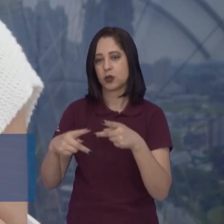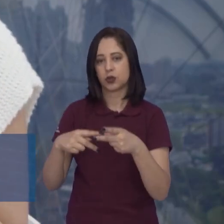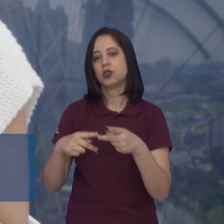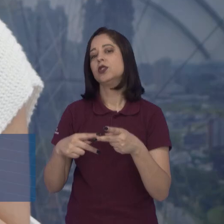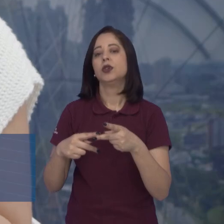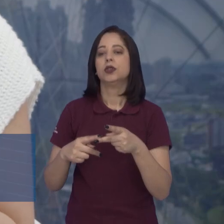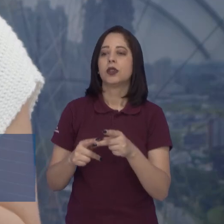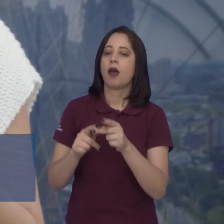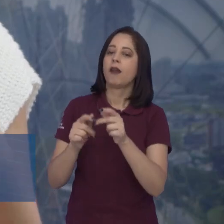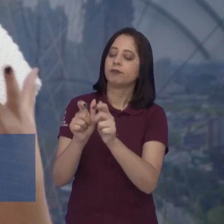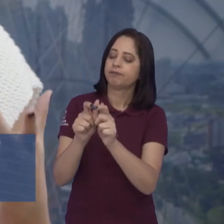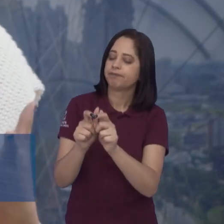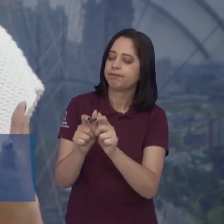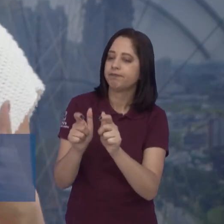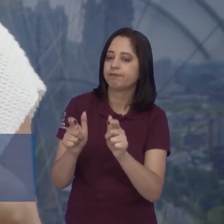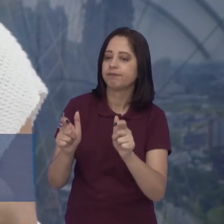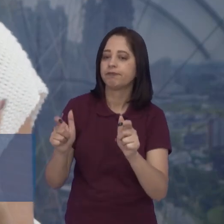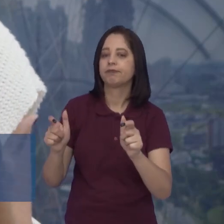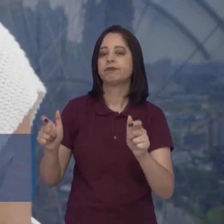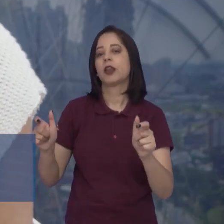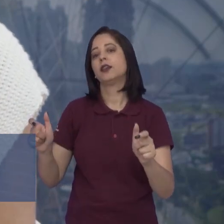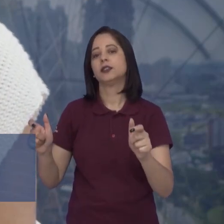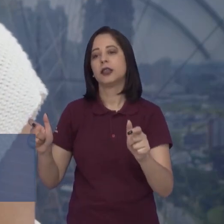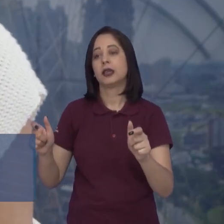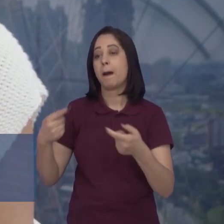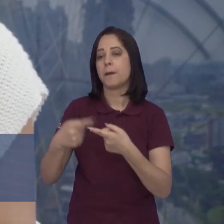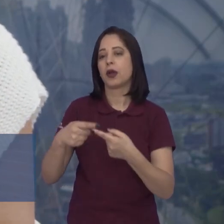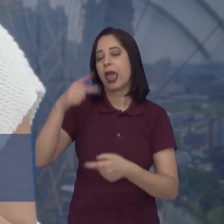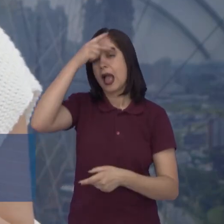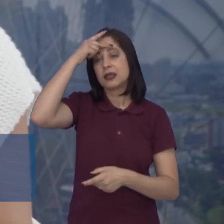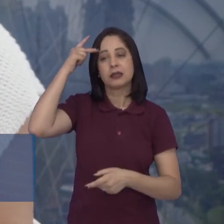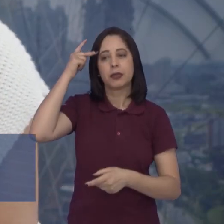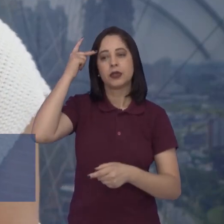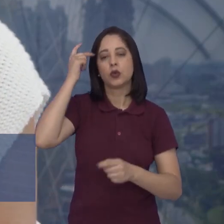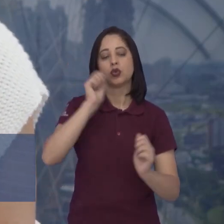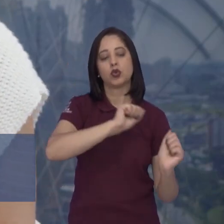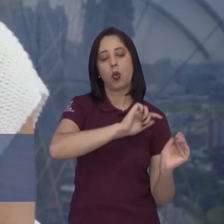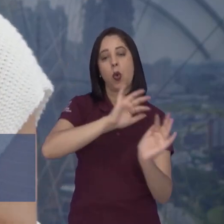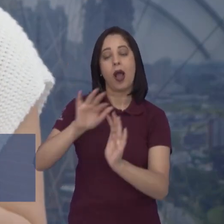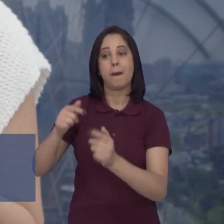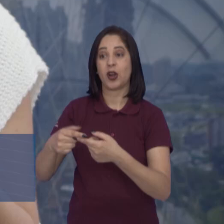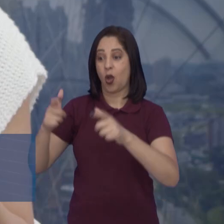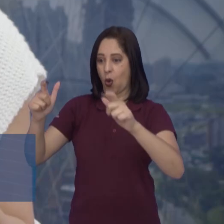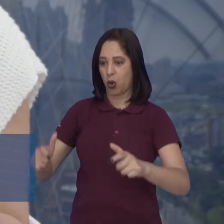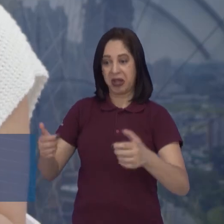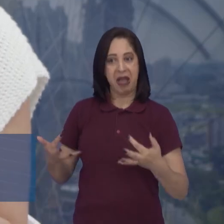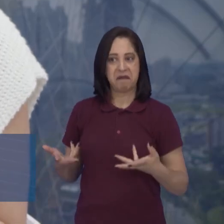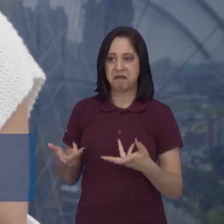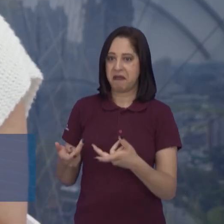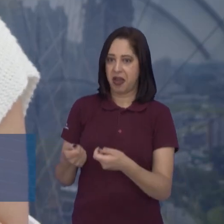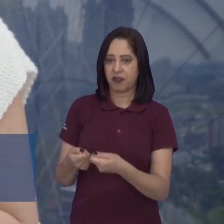está tendo essa atração toda de novas pessoas virem morar aqui, porque a localização é muito interessante e realmente a gente tem